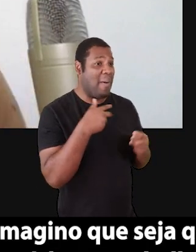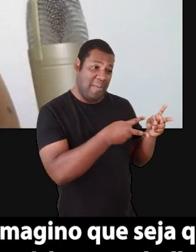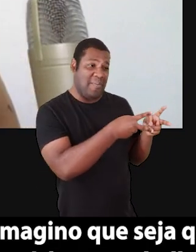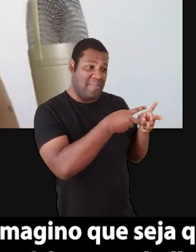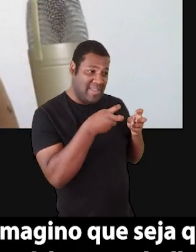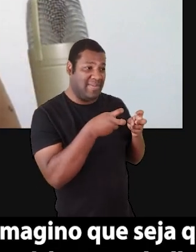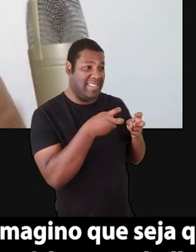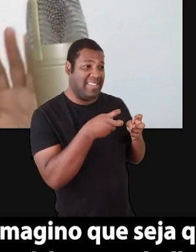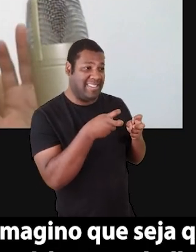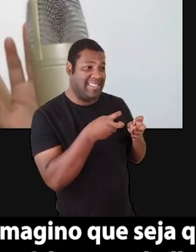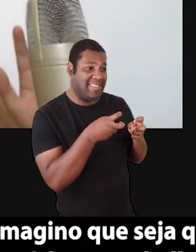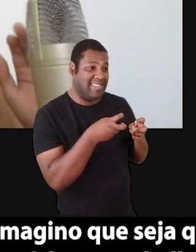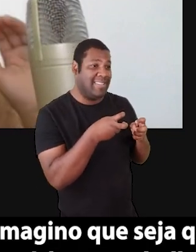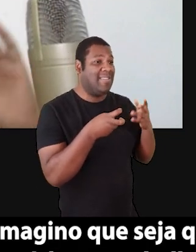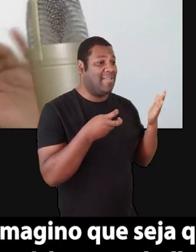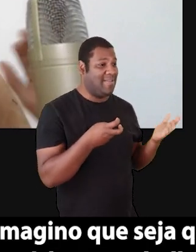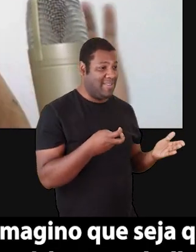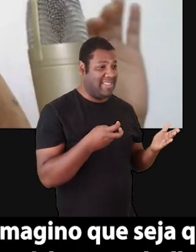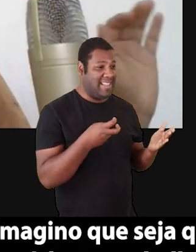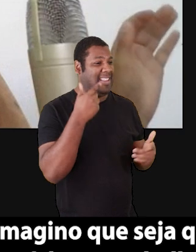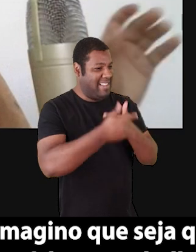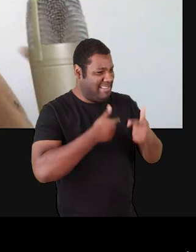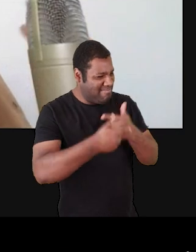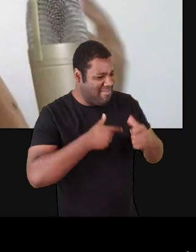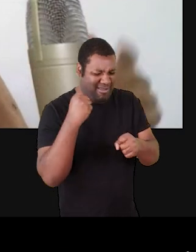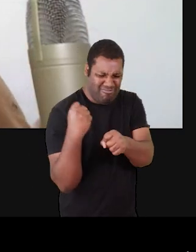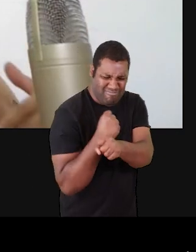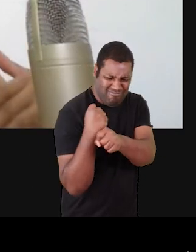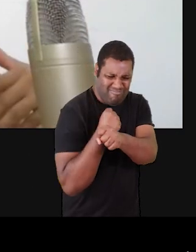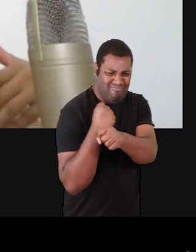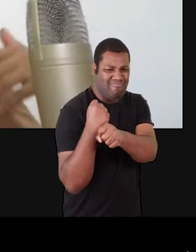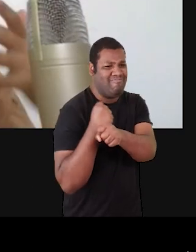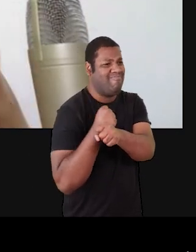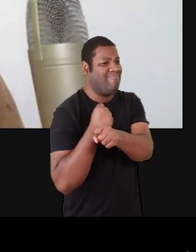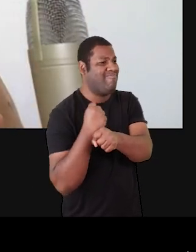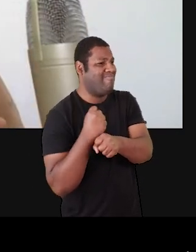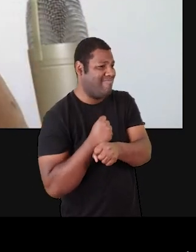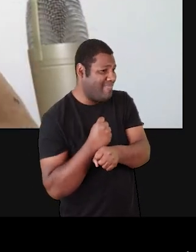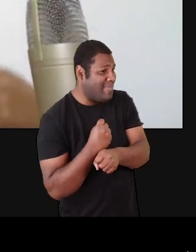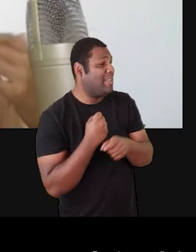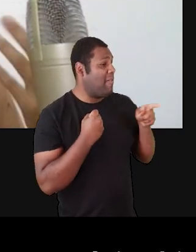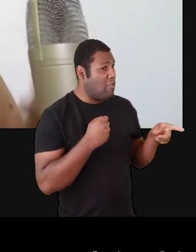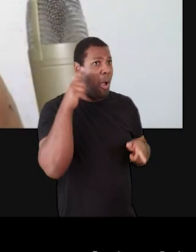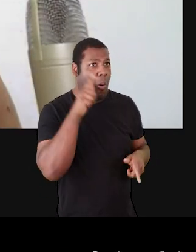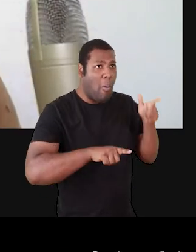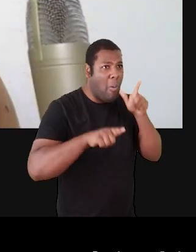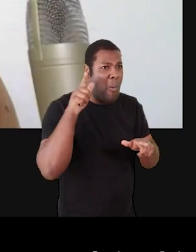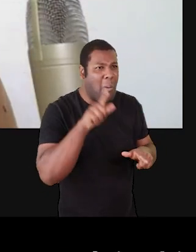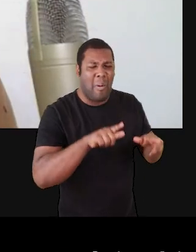errado. Imagino que seja quase um desapego aí de um trabalho de muitos anos, né? Que te proporcionou muita coisa,